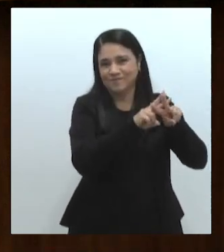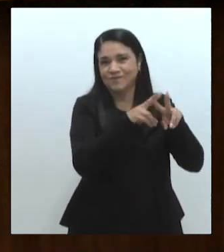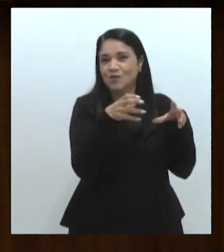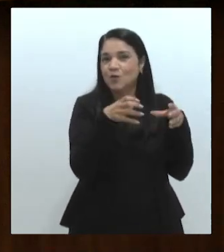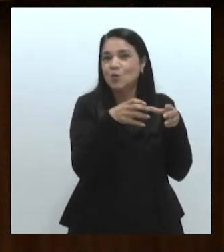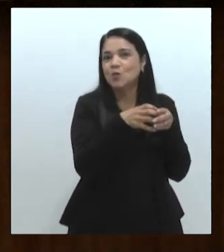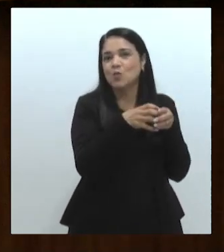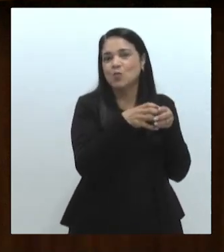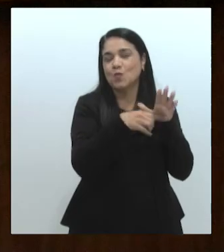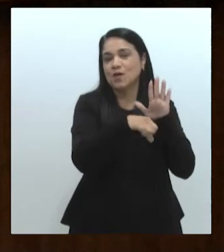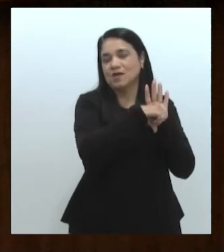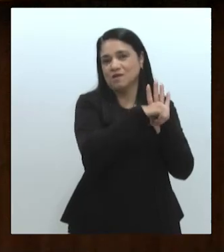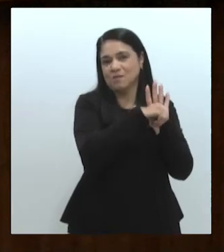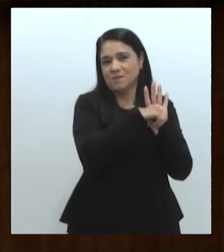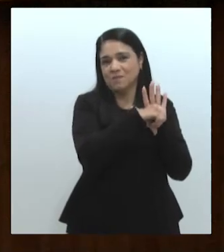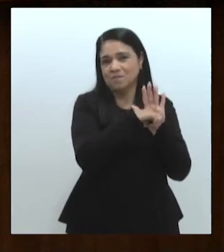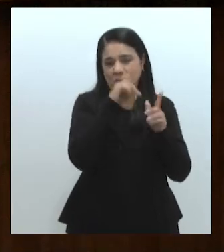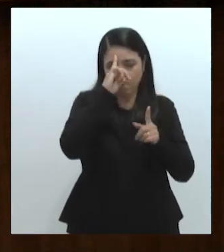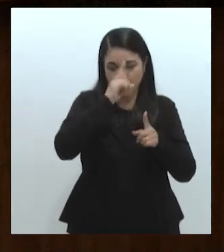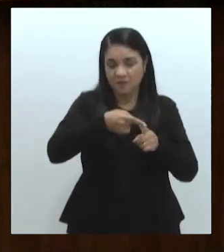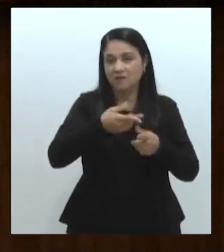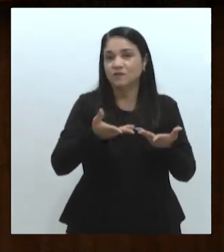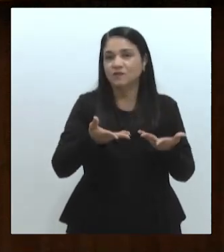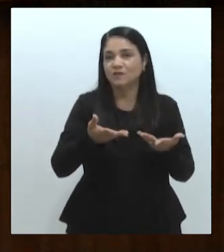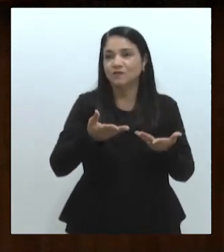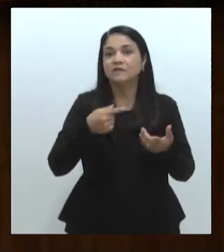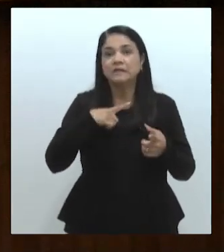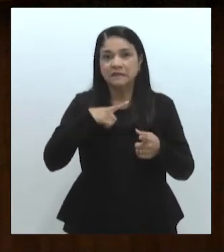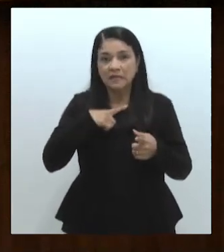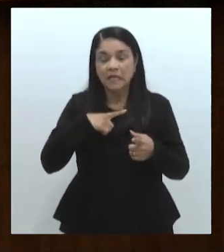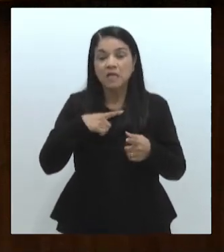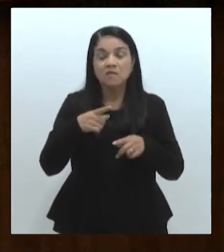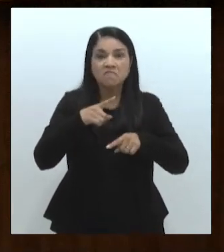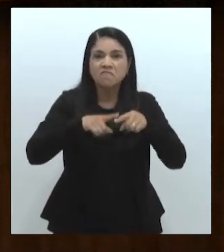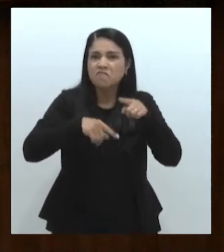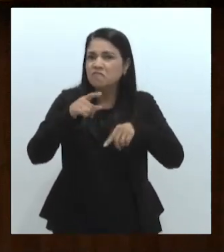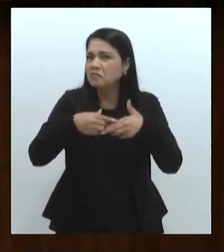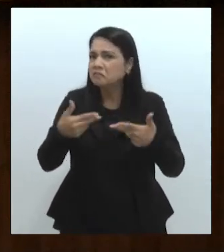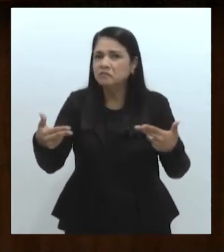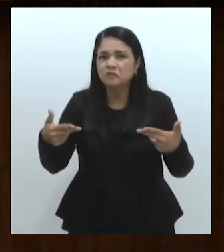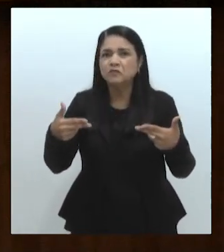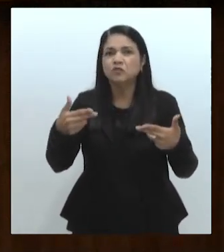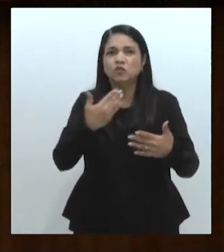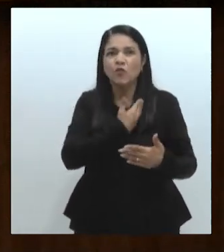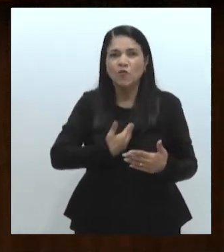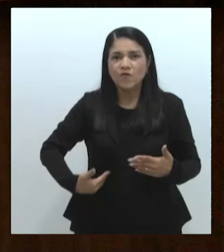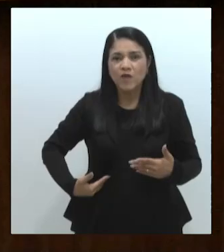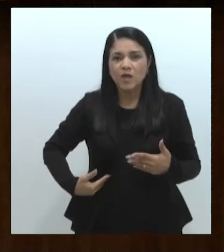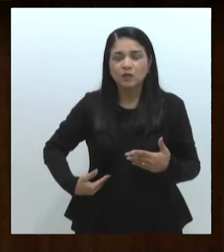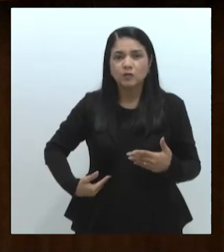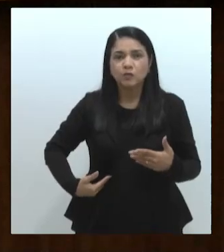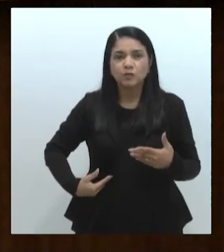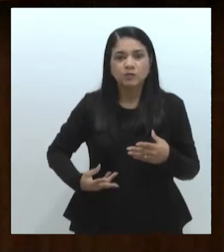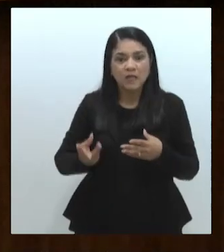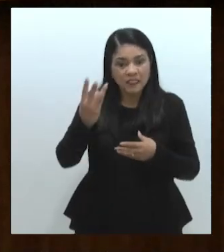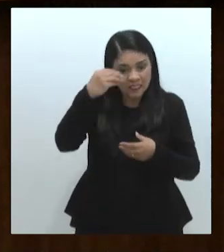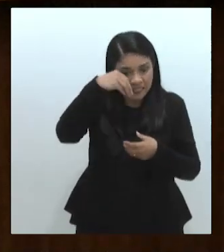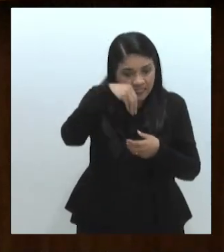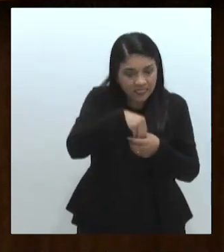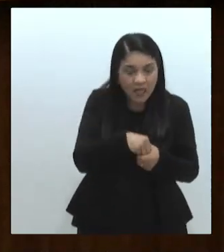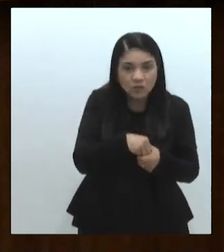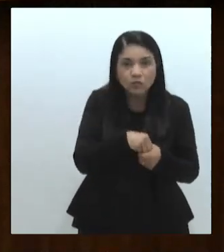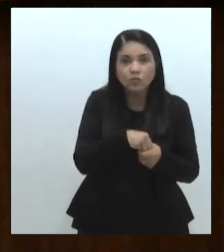eu vejo inacreditável aparatos que são do governo e de lá dentro se comanda o crime no